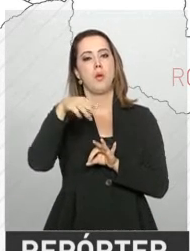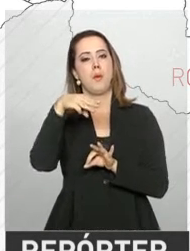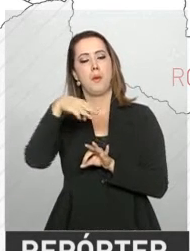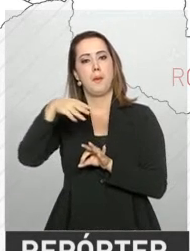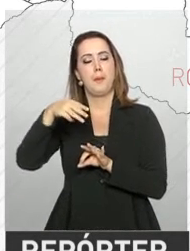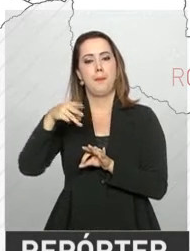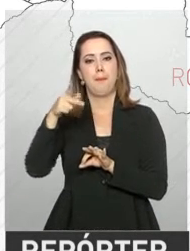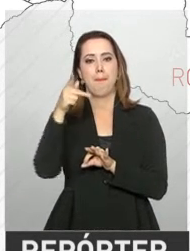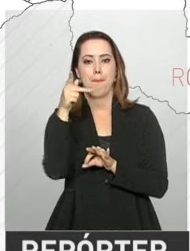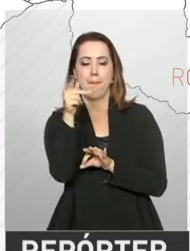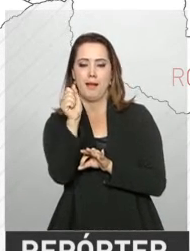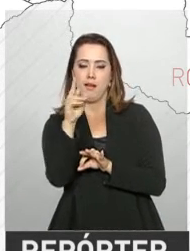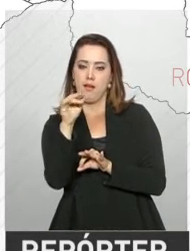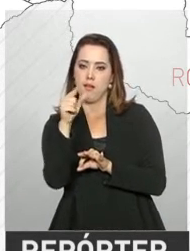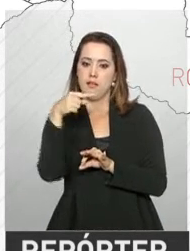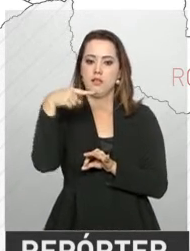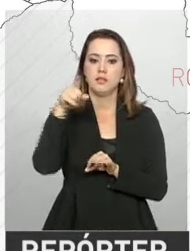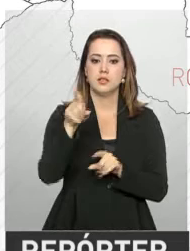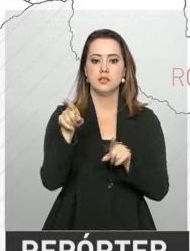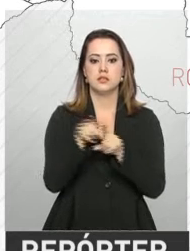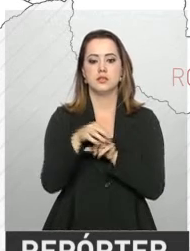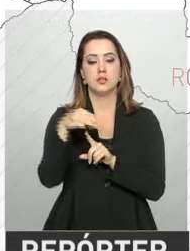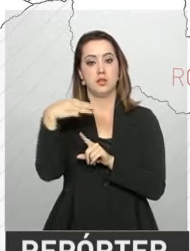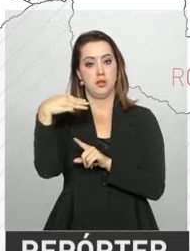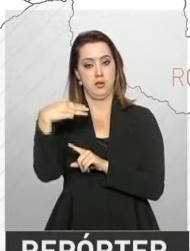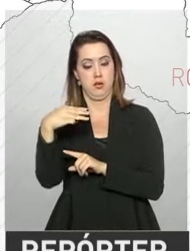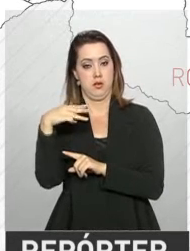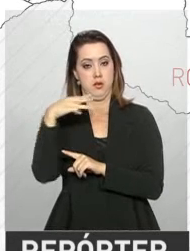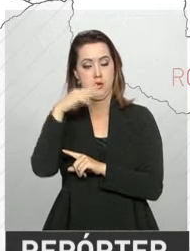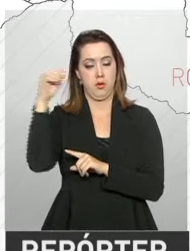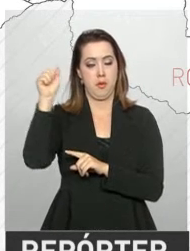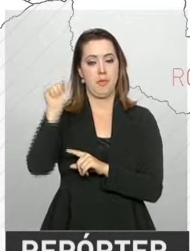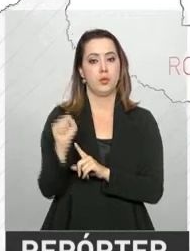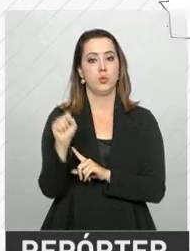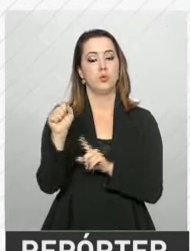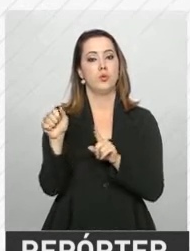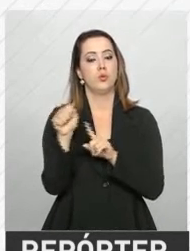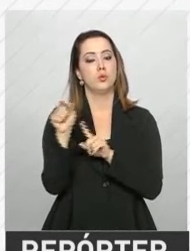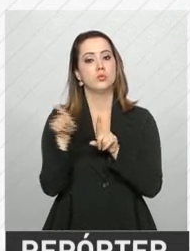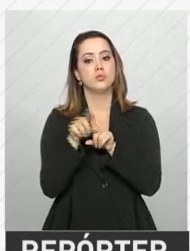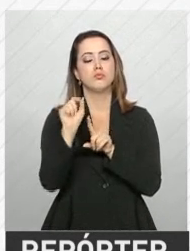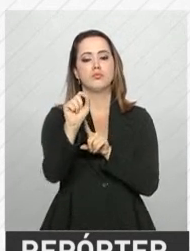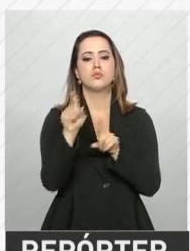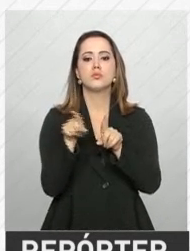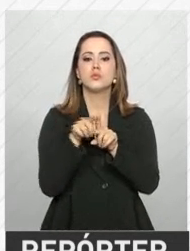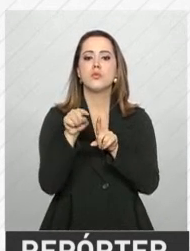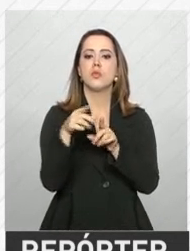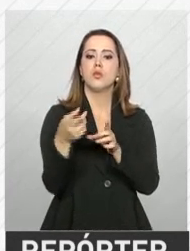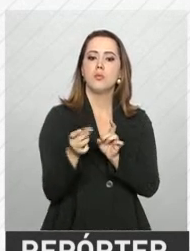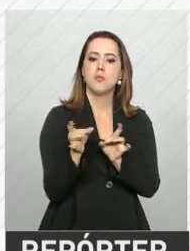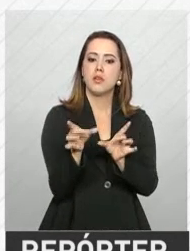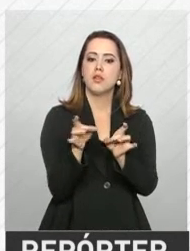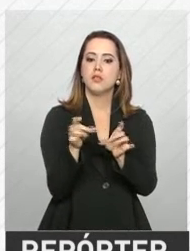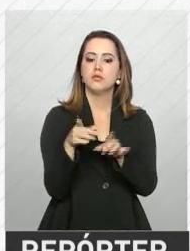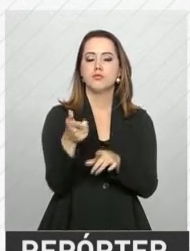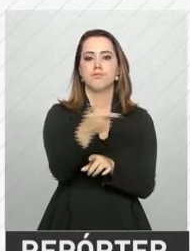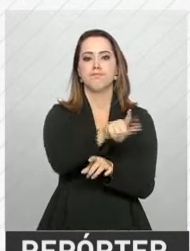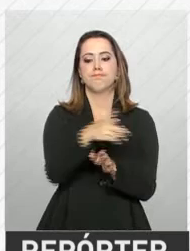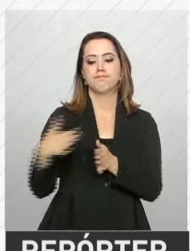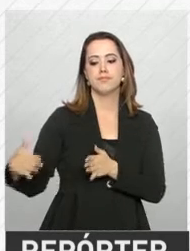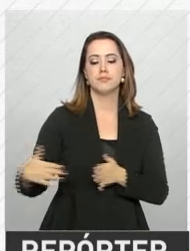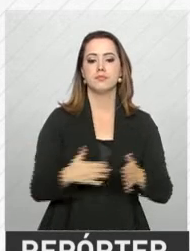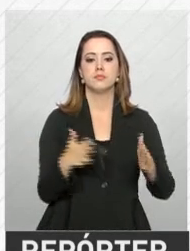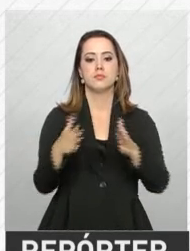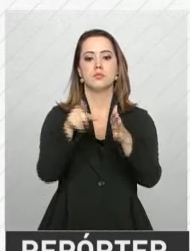como Ferrogrão, deve ser leiloada no segundo semestre do ano que vem. Mesmo prazo para o leilão das ferrovias que ligam